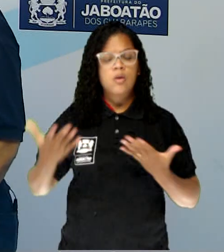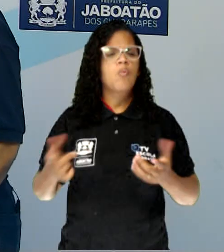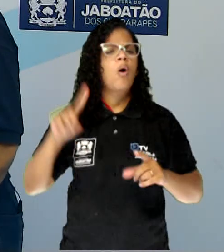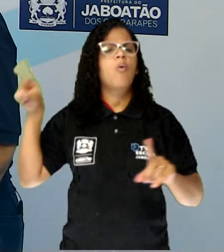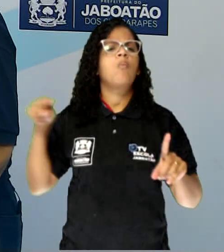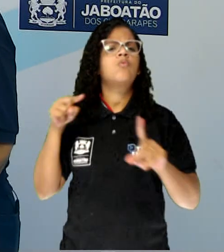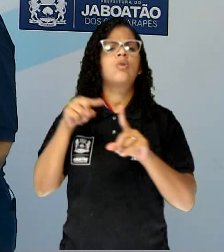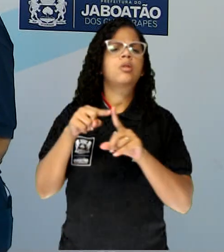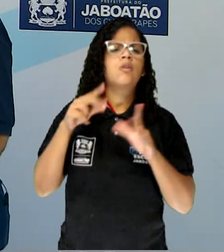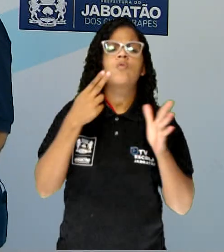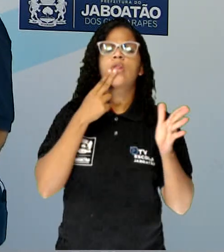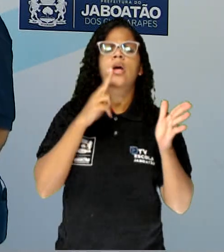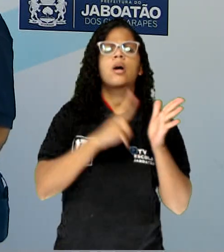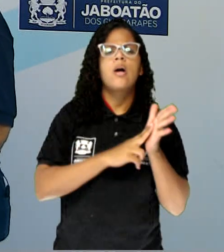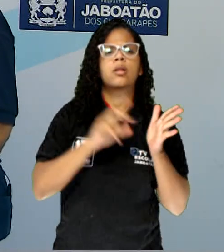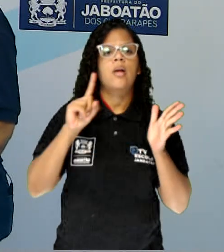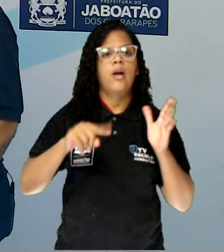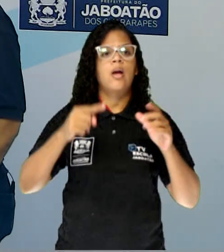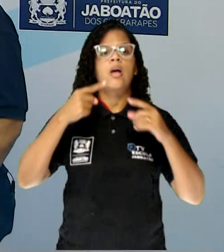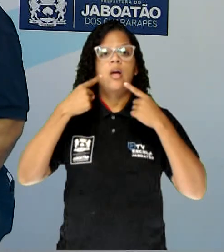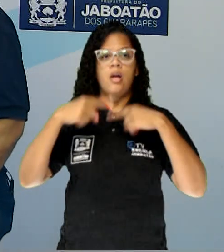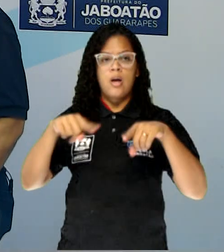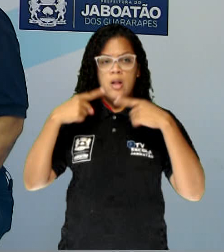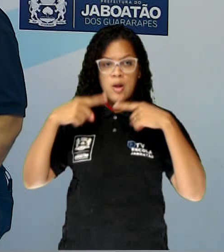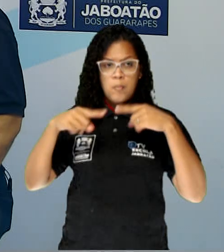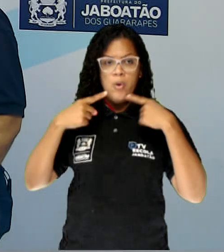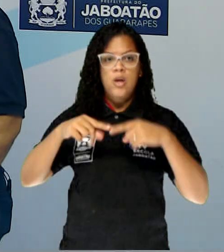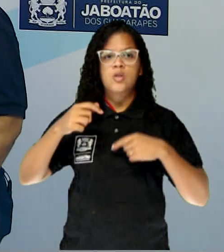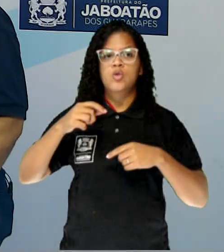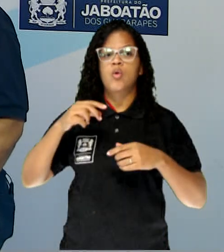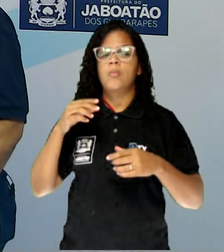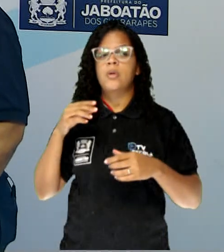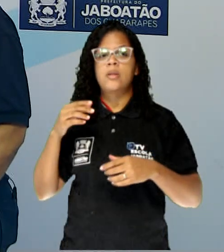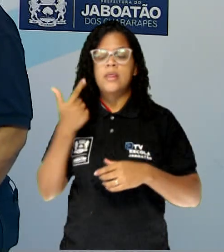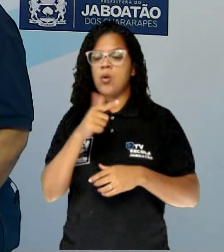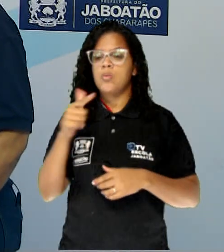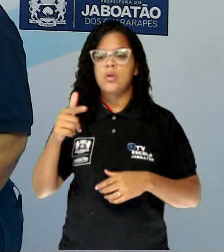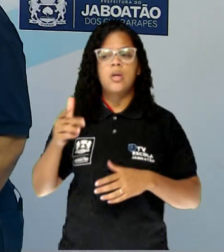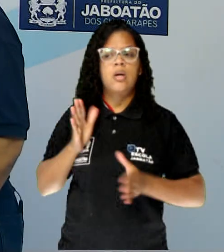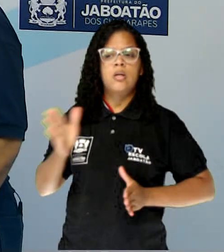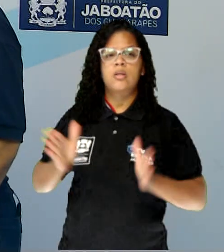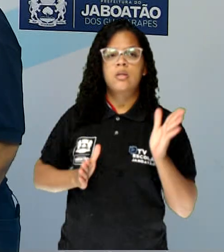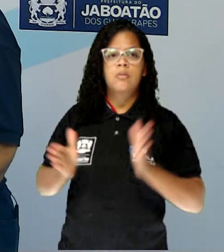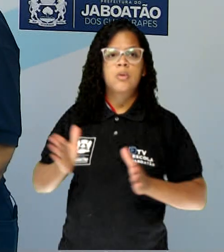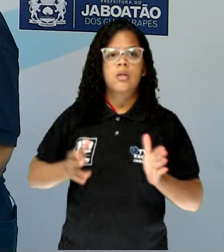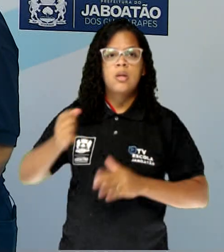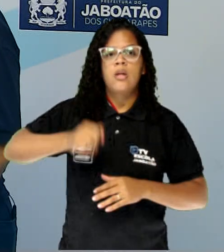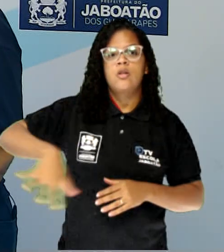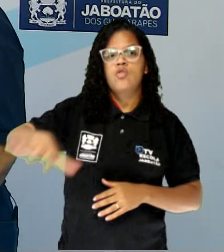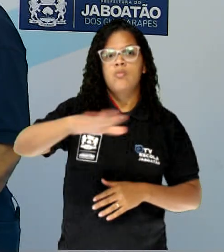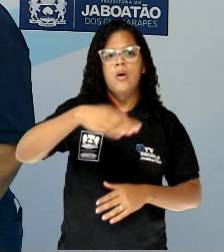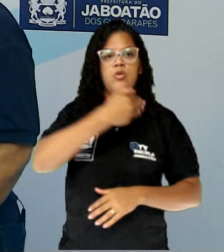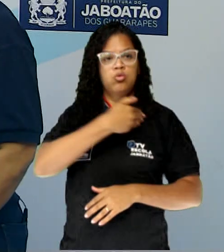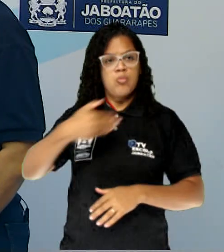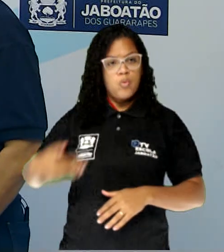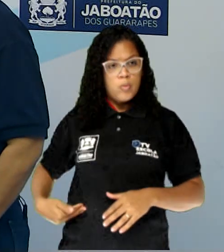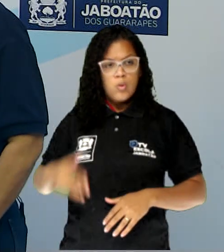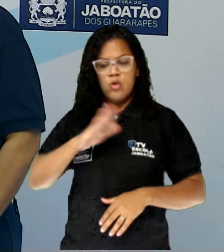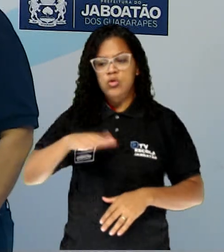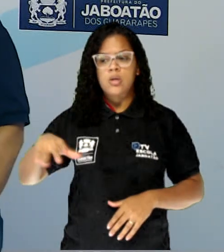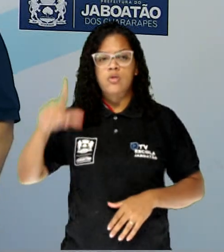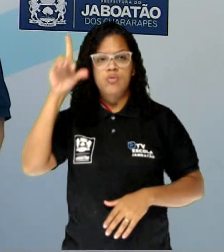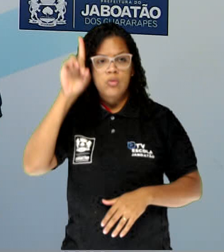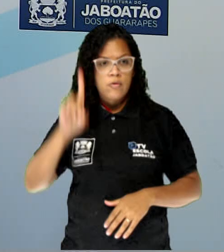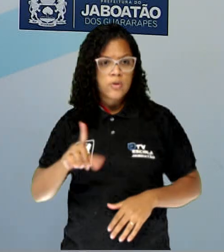Denunciar a inacessibilidade e espaços públicos para crianças com deficiência na cidade de Salvador. E eu